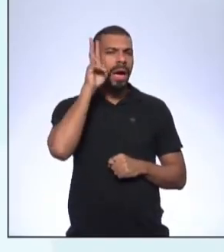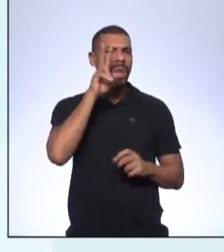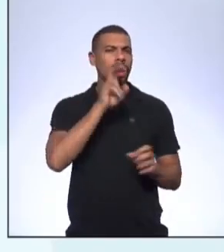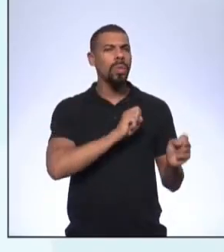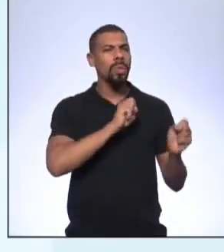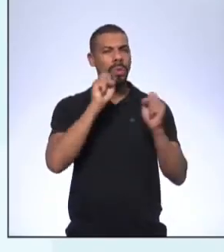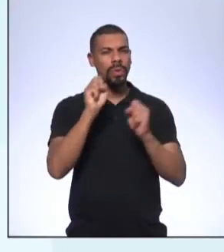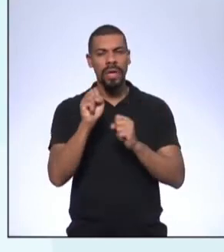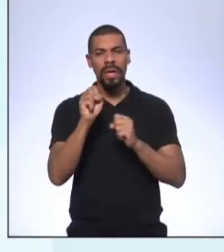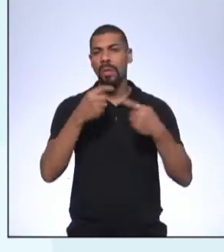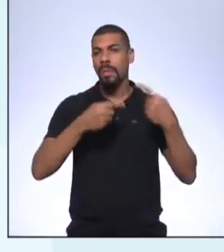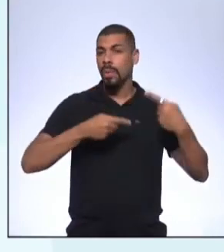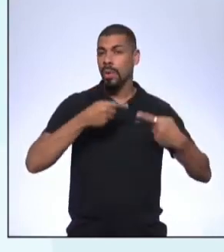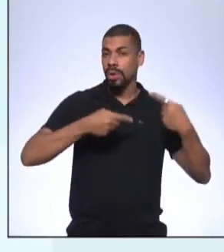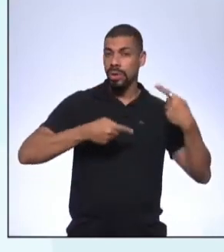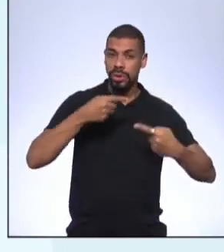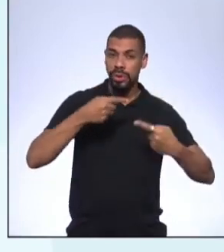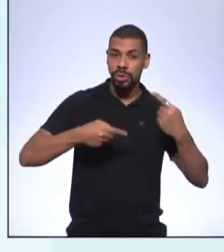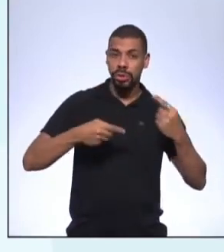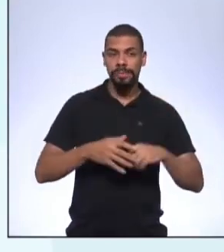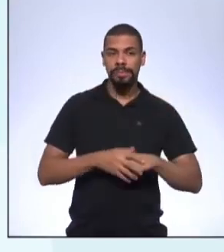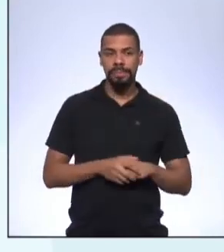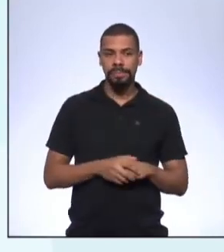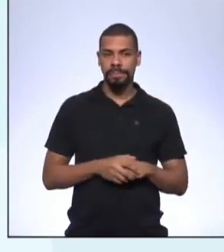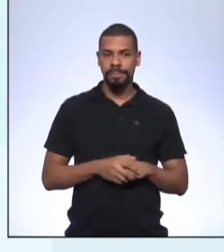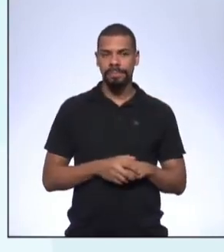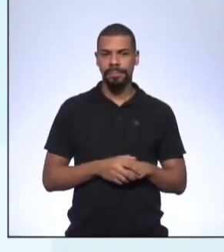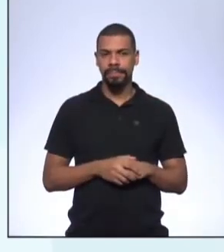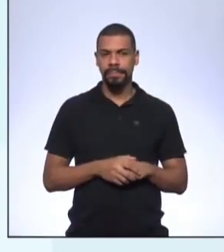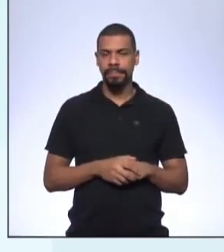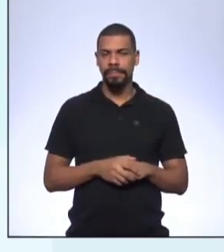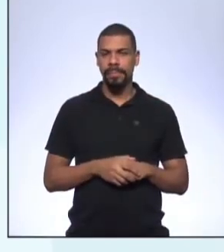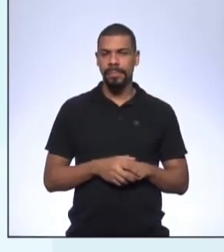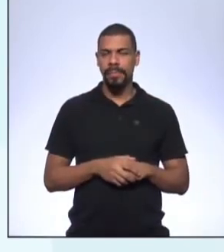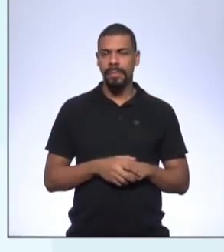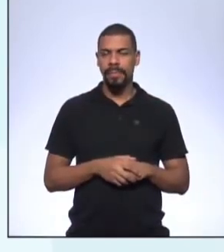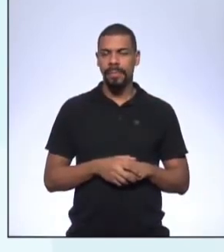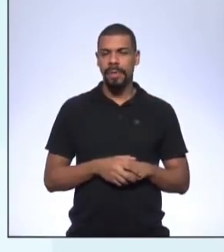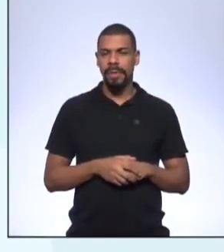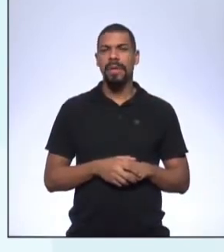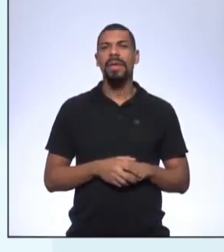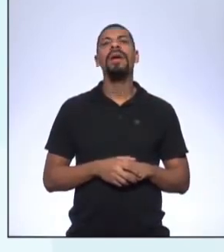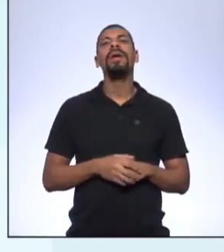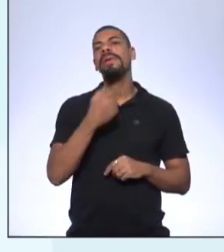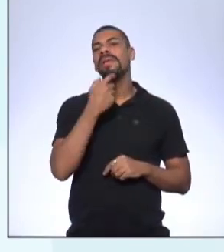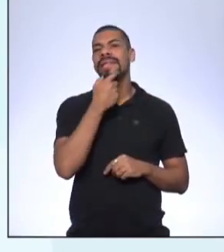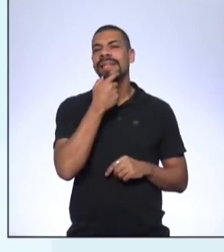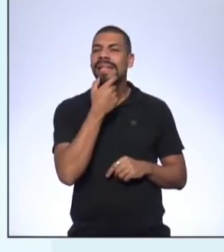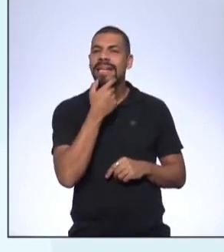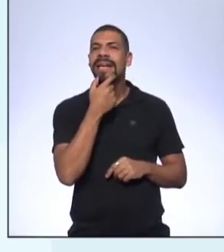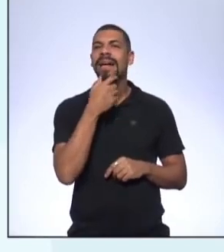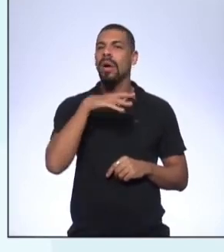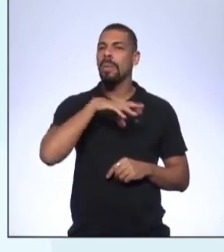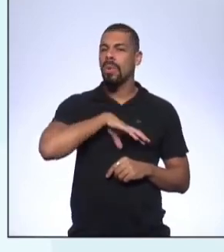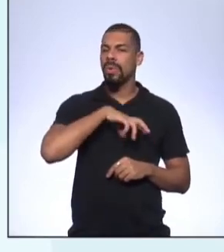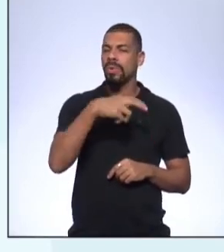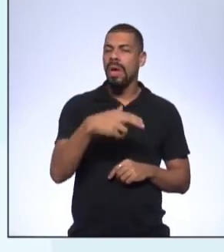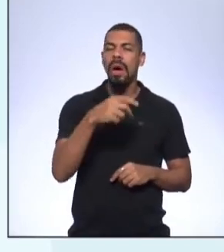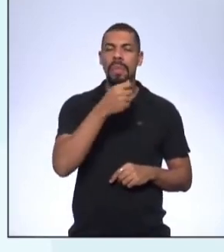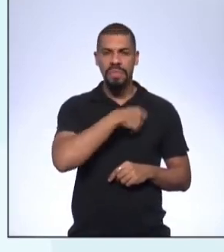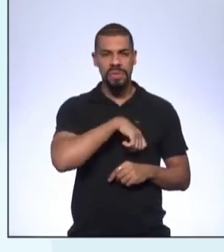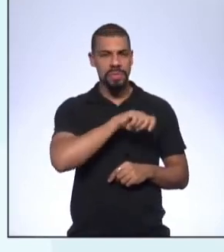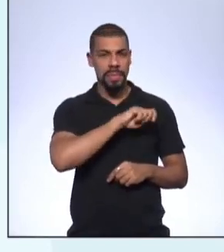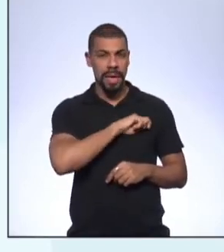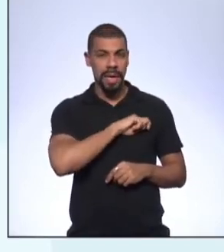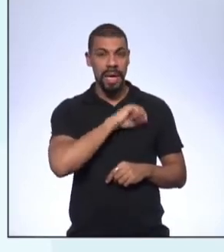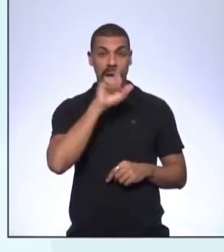poder político, por parte da Inglaterra, por parte de Portugal e Espanha, tá?